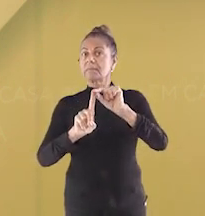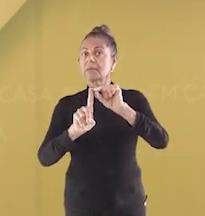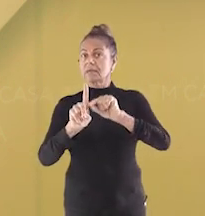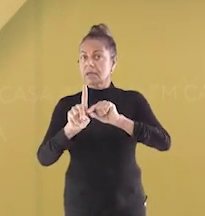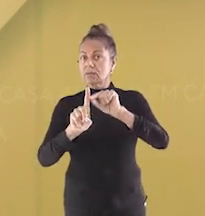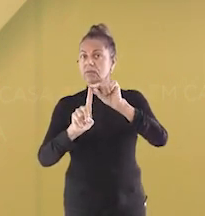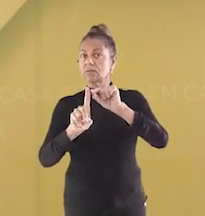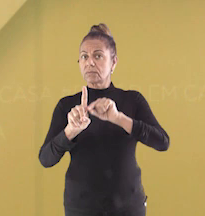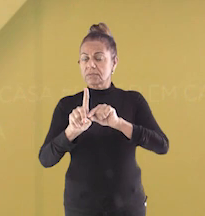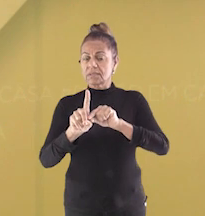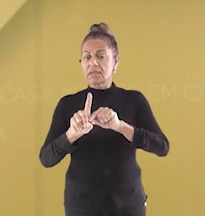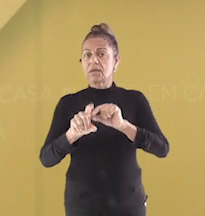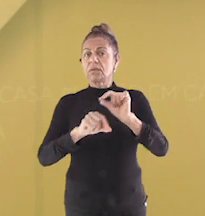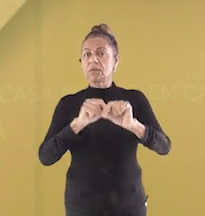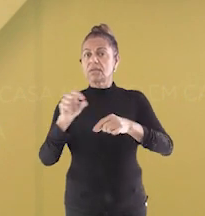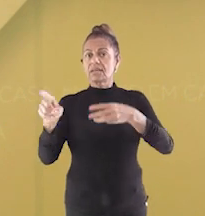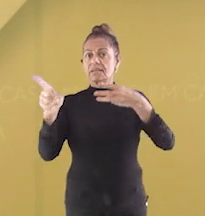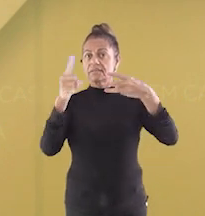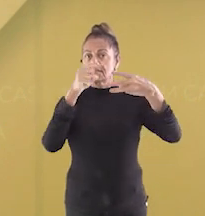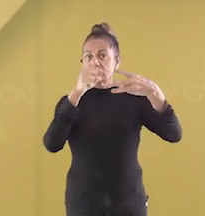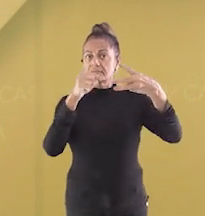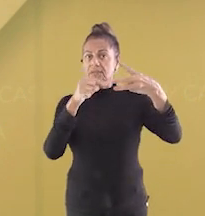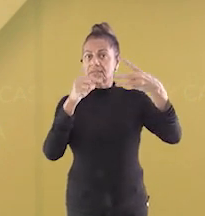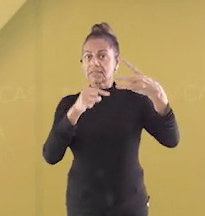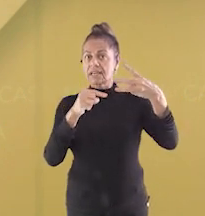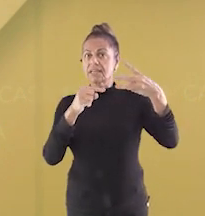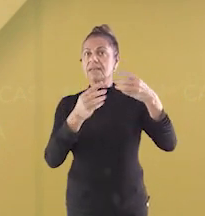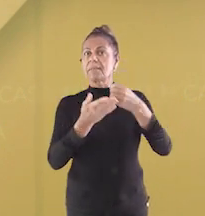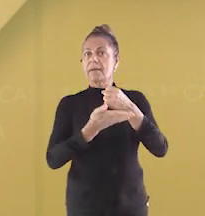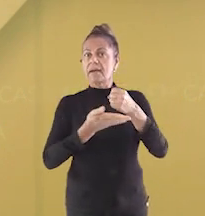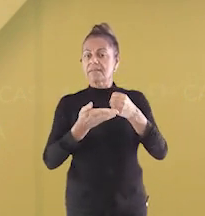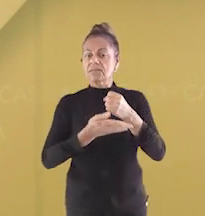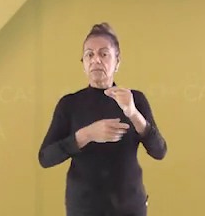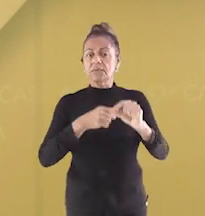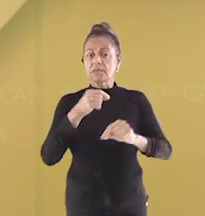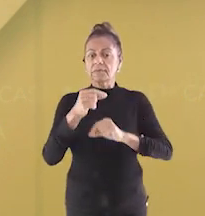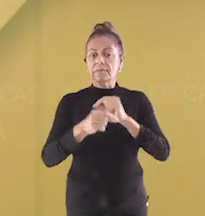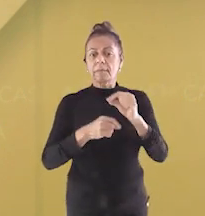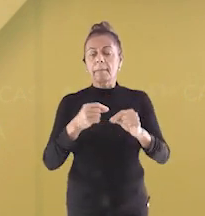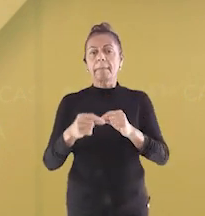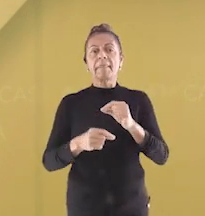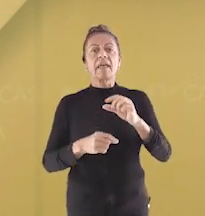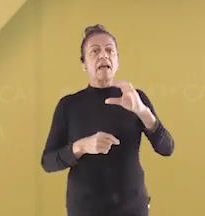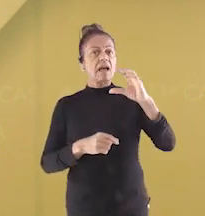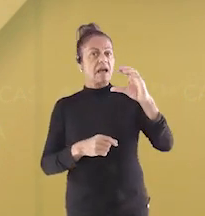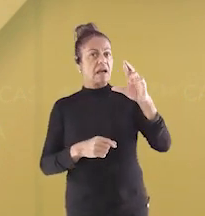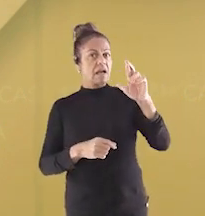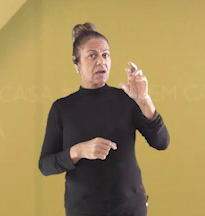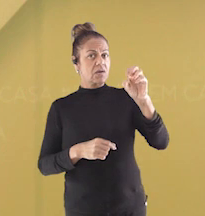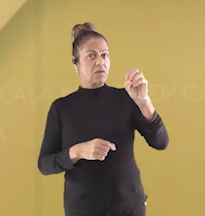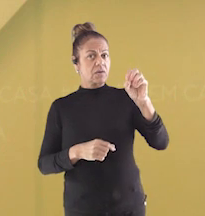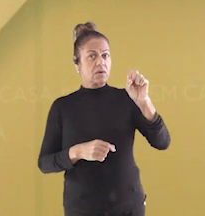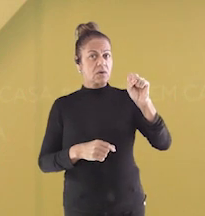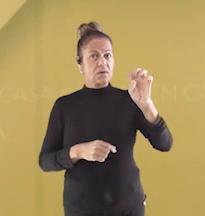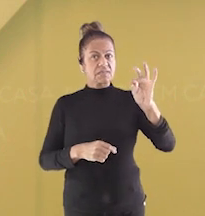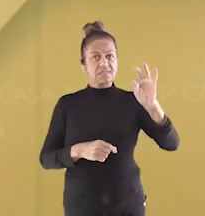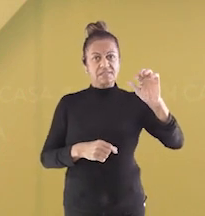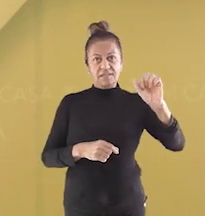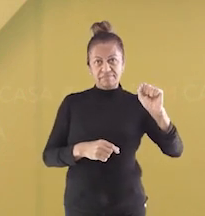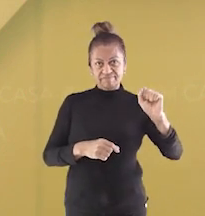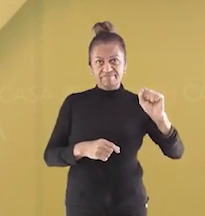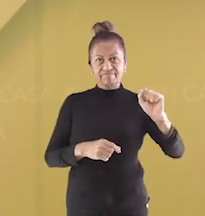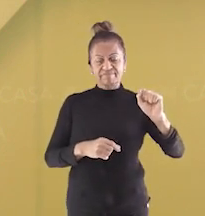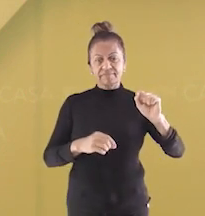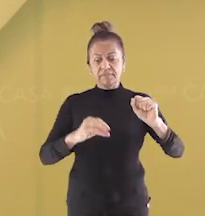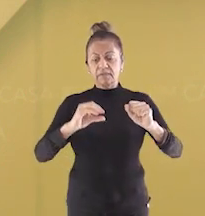estado físico e entre outros fatores. São 3 as camadas básicas. Nós temos a